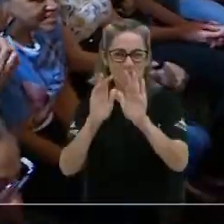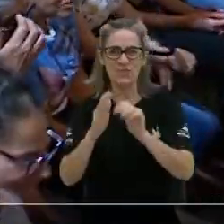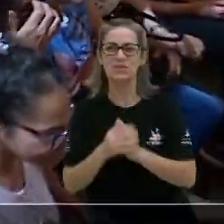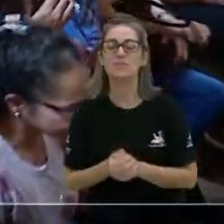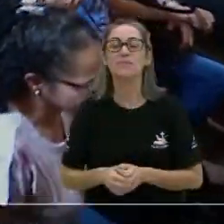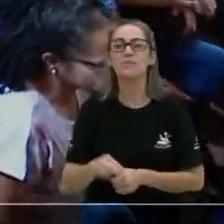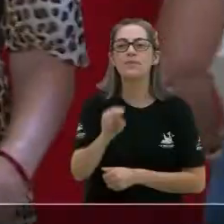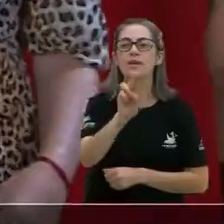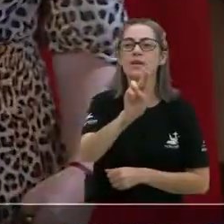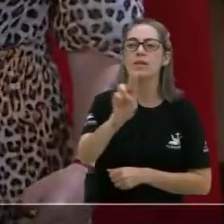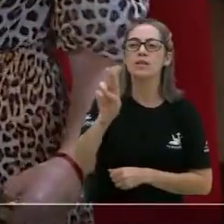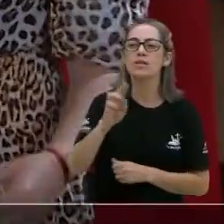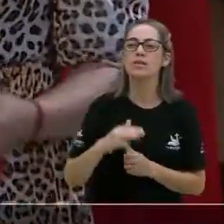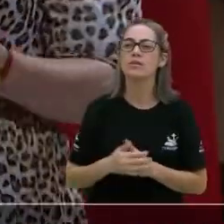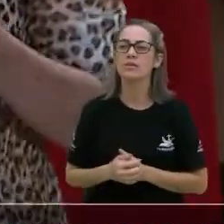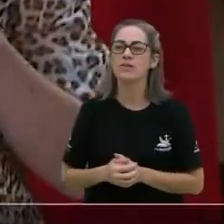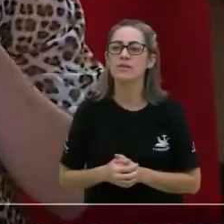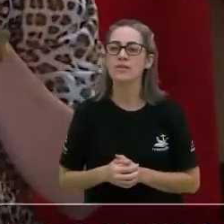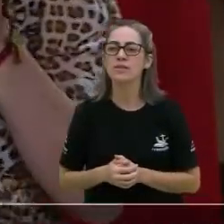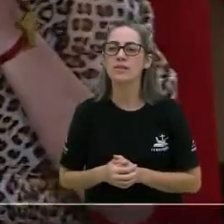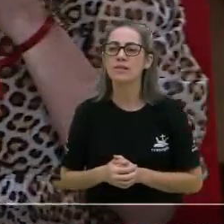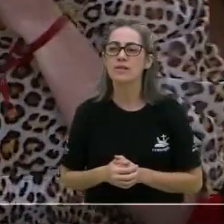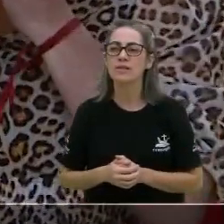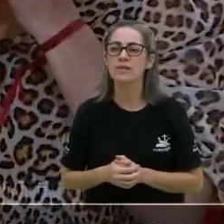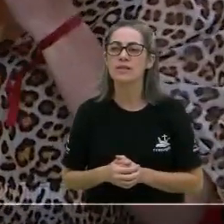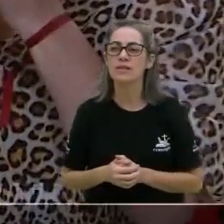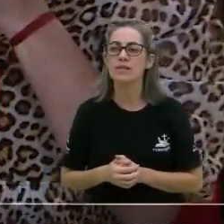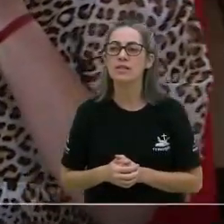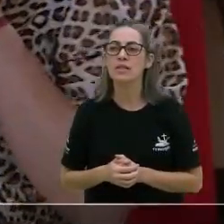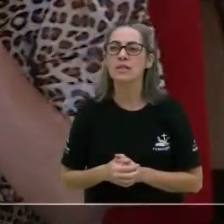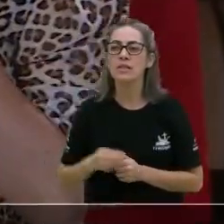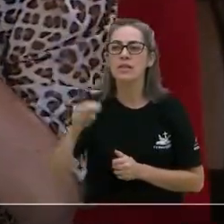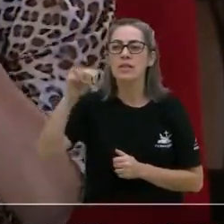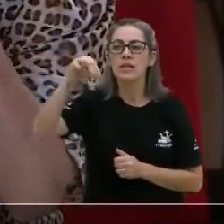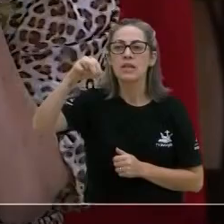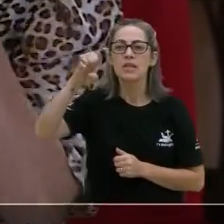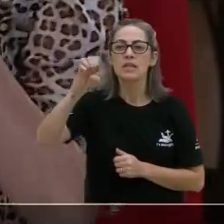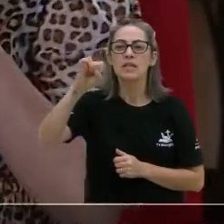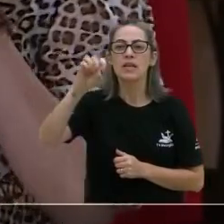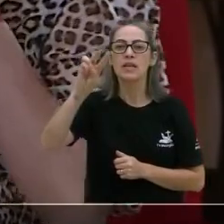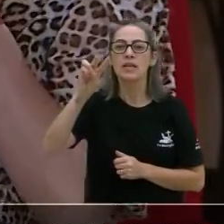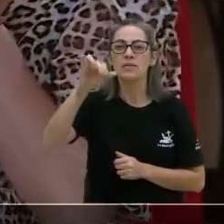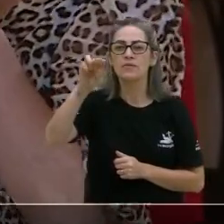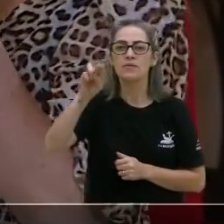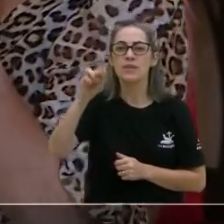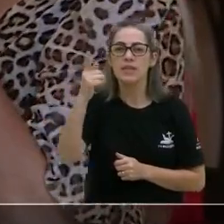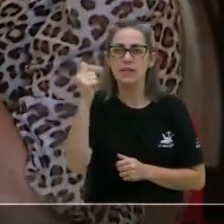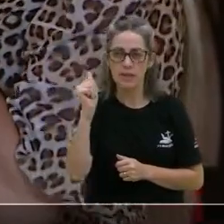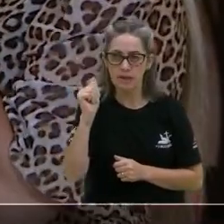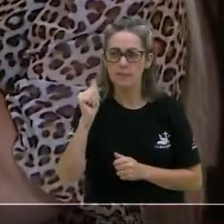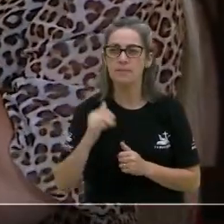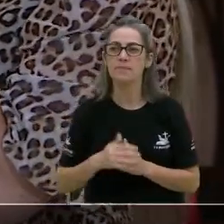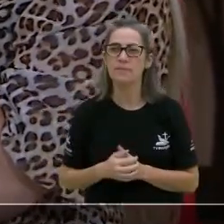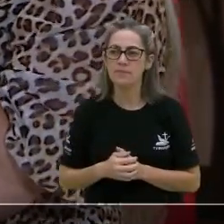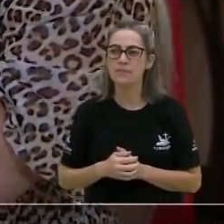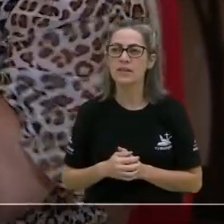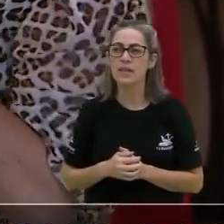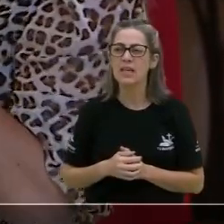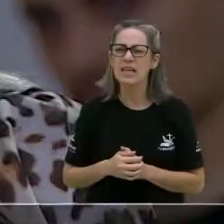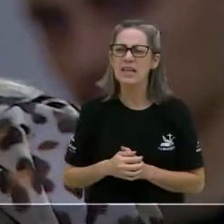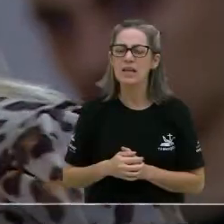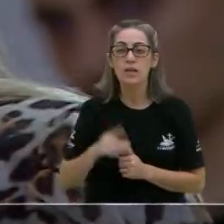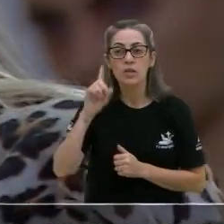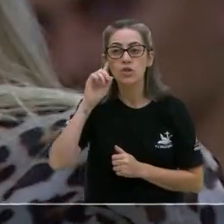Seu nome aqui, por favor. Pode descer aqui. Eu sou Neivinha de Marilândia, pertinho de Divinópolis. No